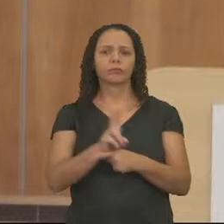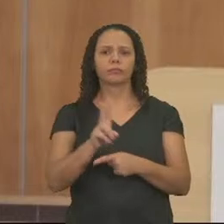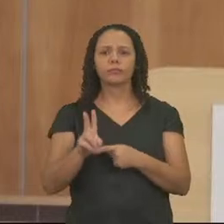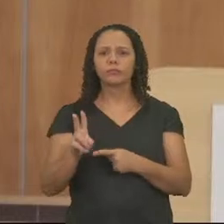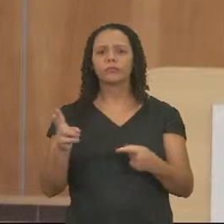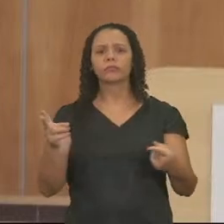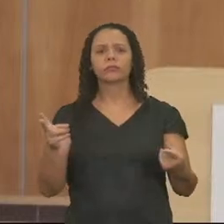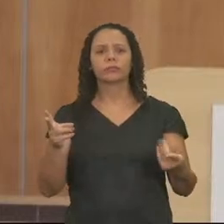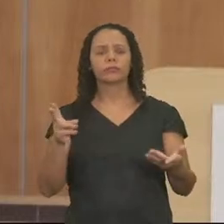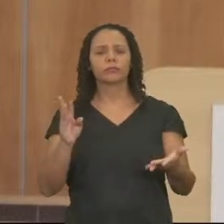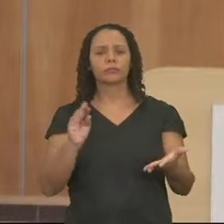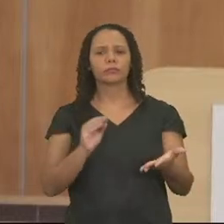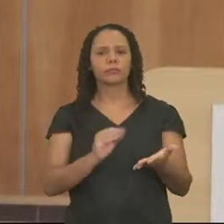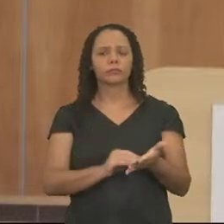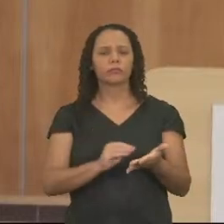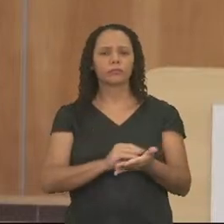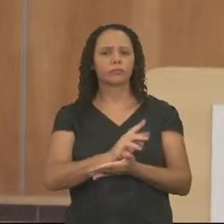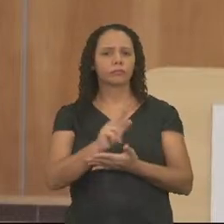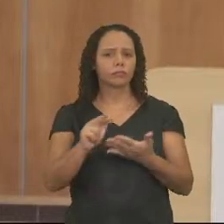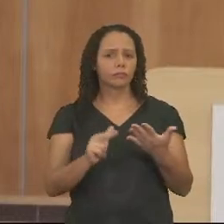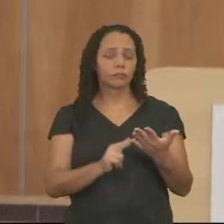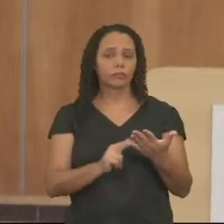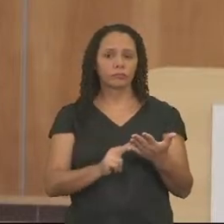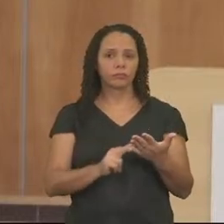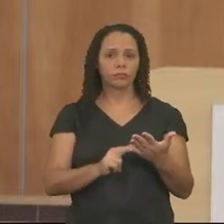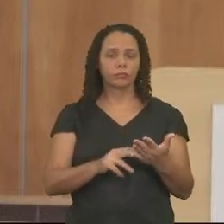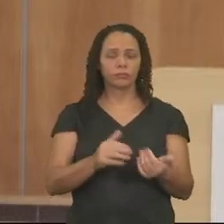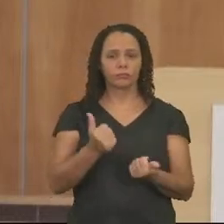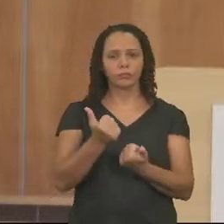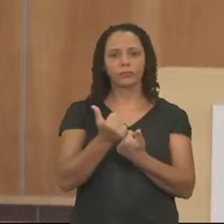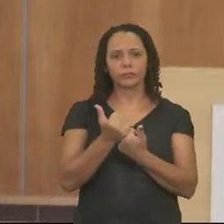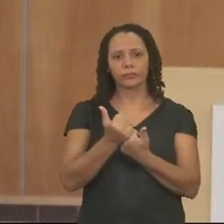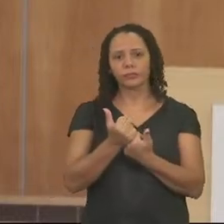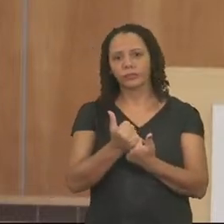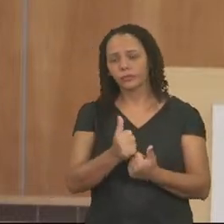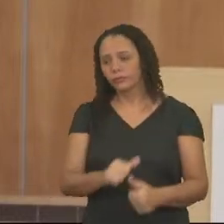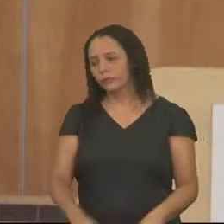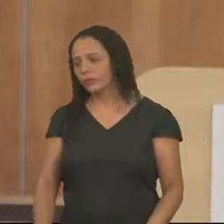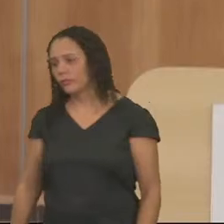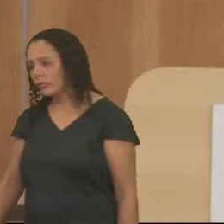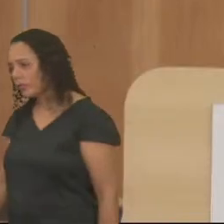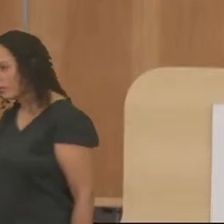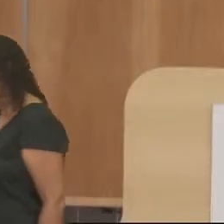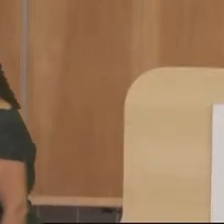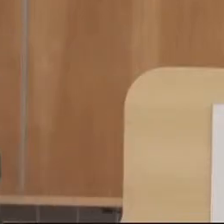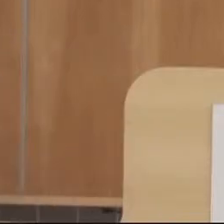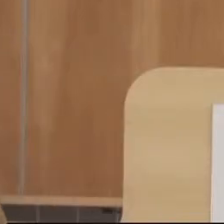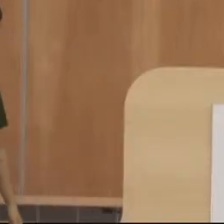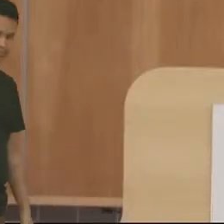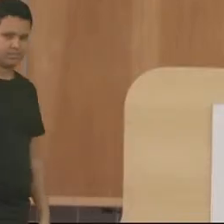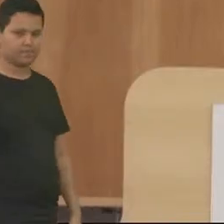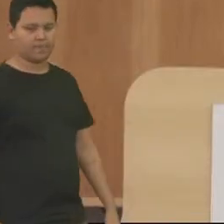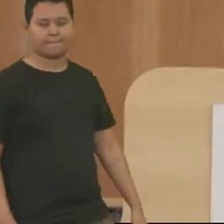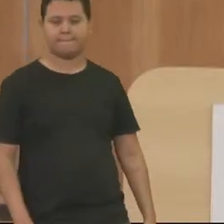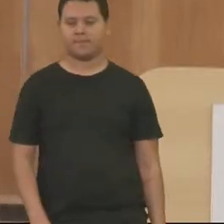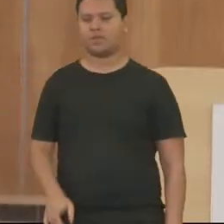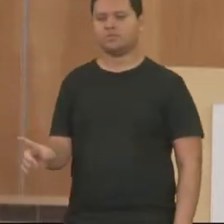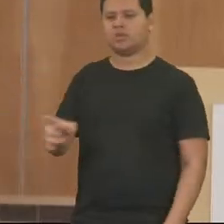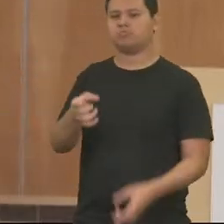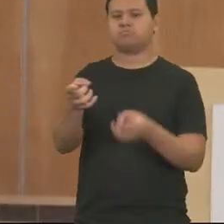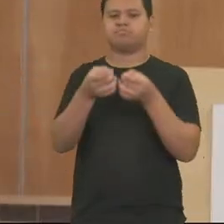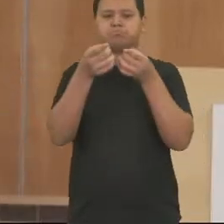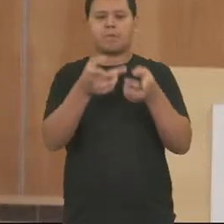cuidado. Jacareí é uma cidade que aparentemente não só abandonou o seu povo em todas as suas